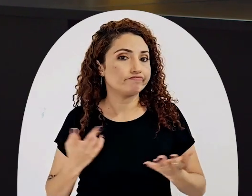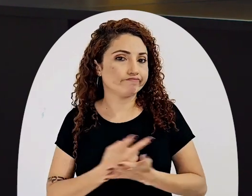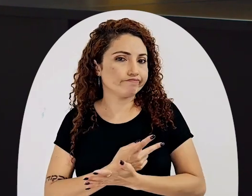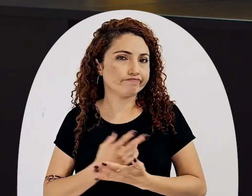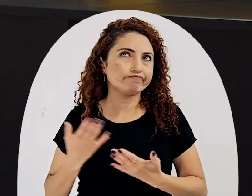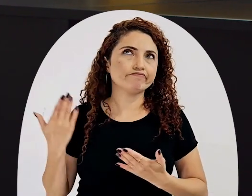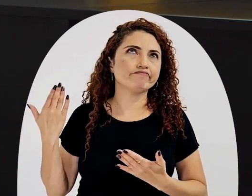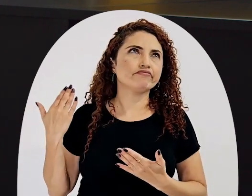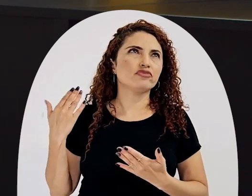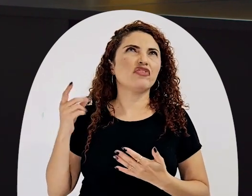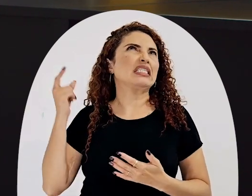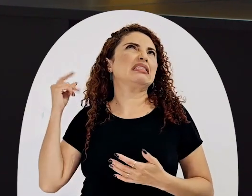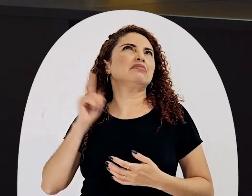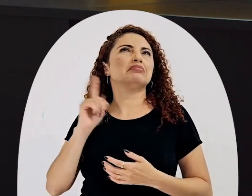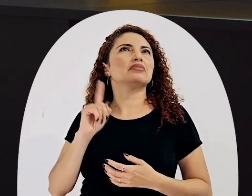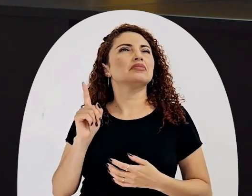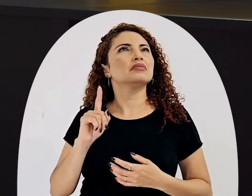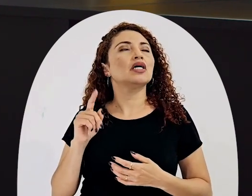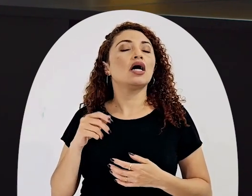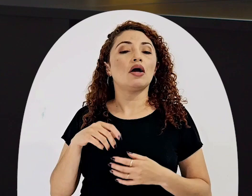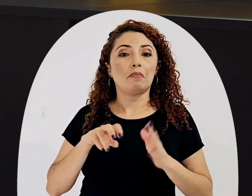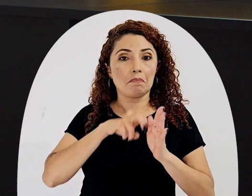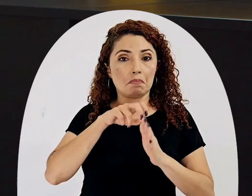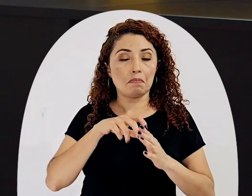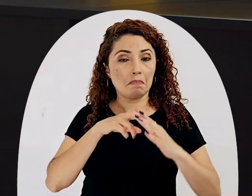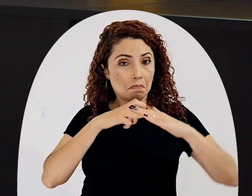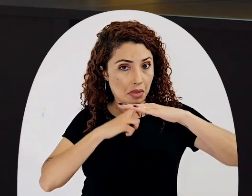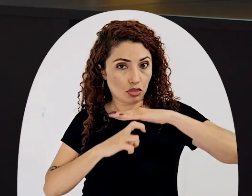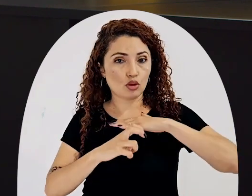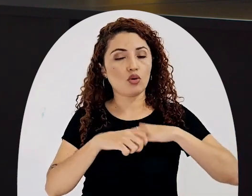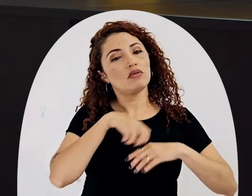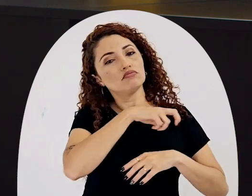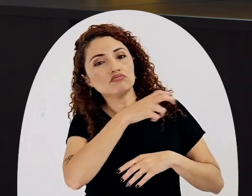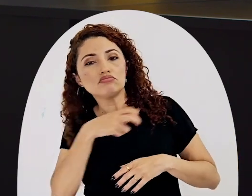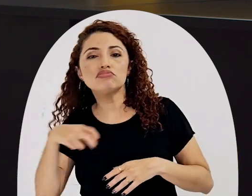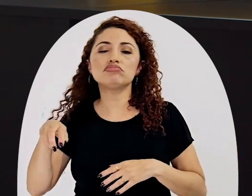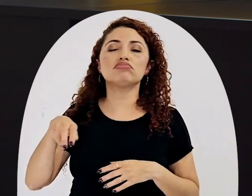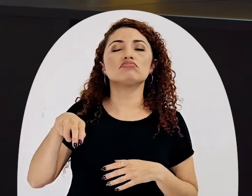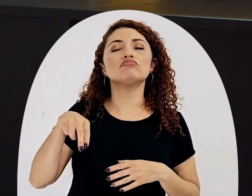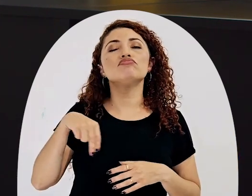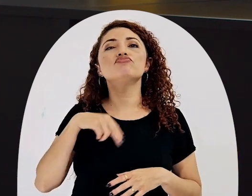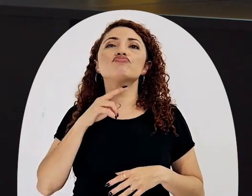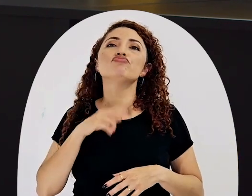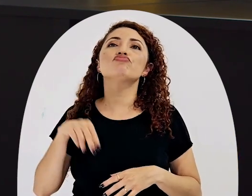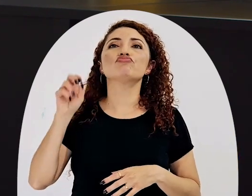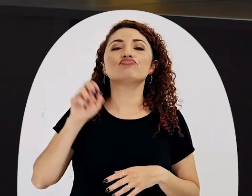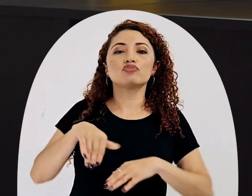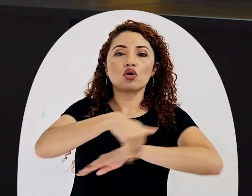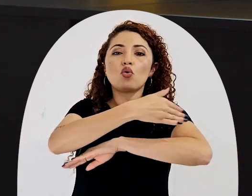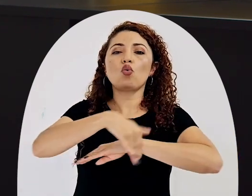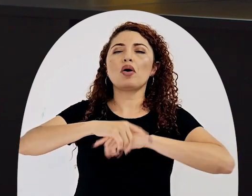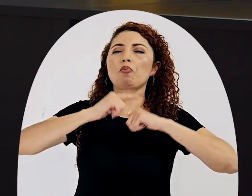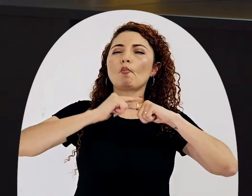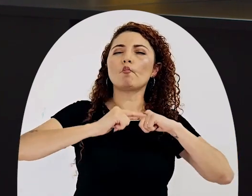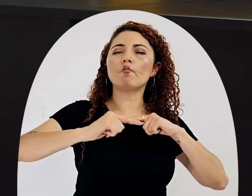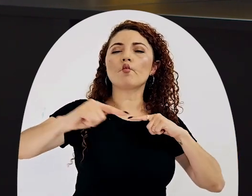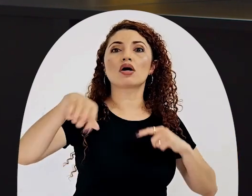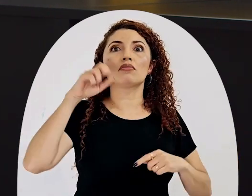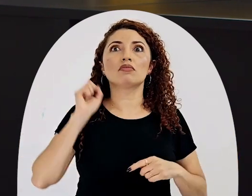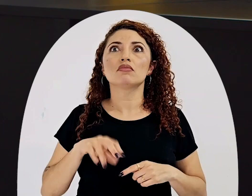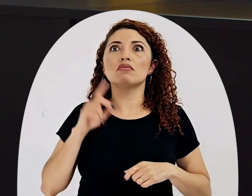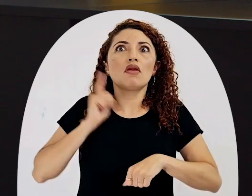muito tempo, eu desci do metrô. E aí, eu desci do metrô, a rua deserta. Automaticamente eu fiquei com